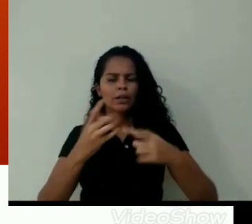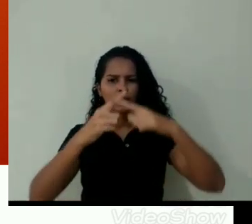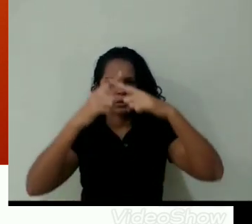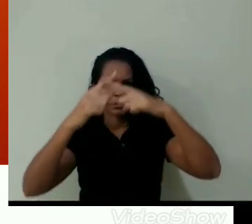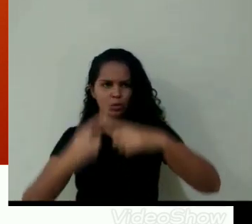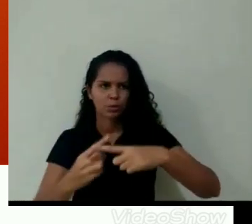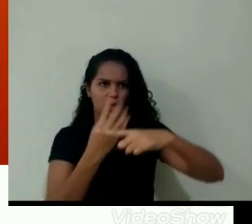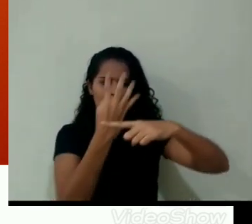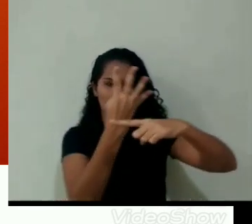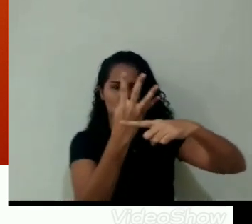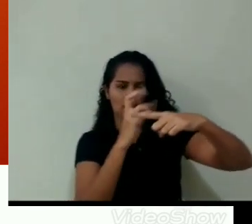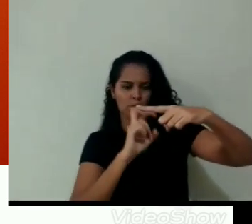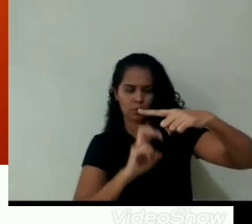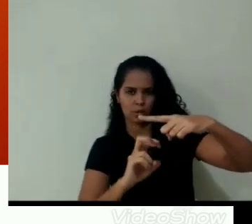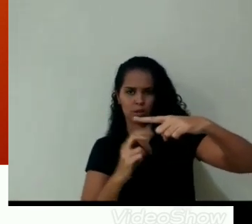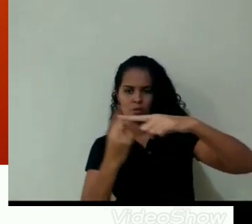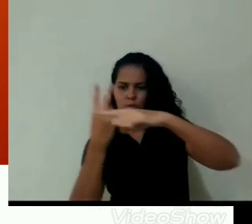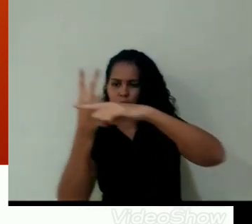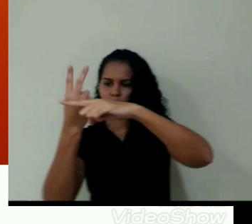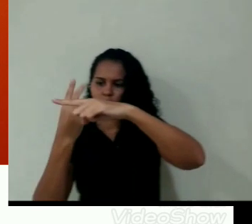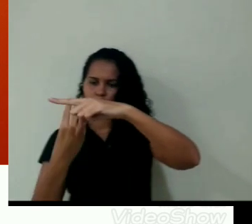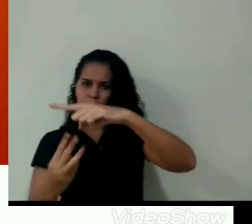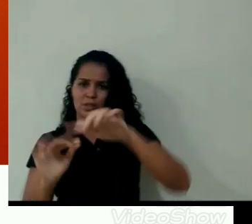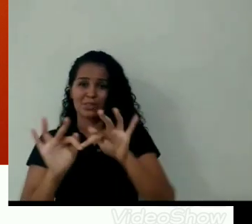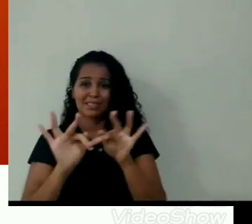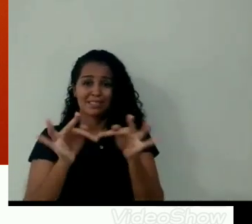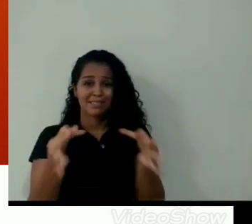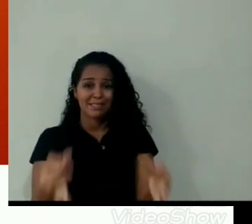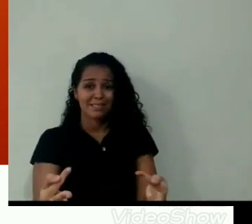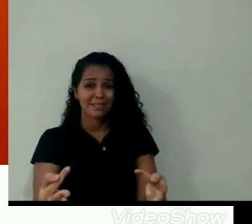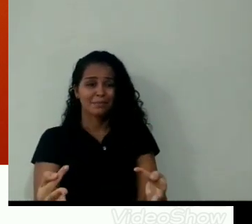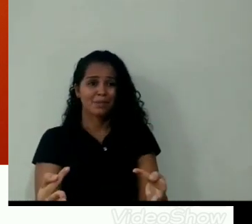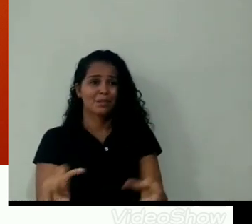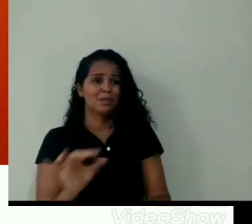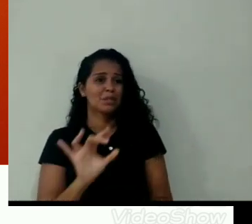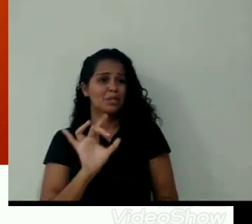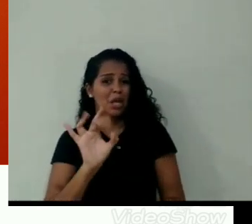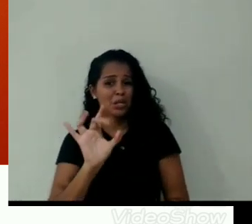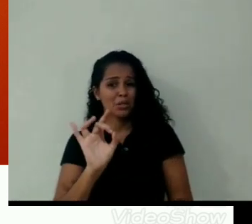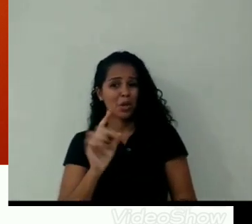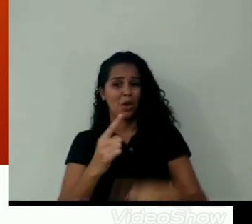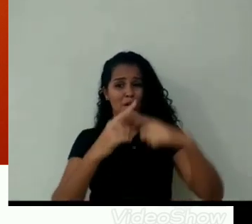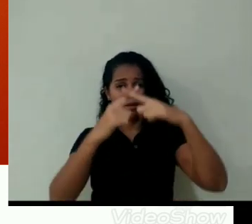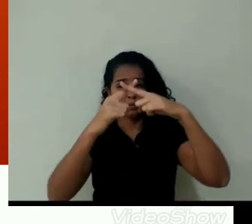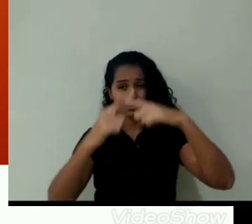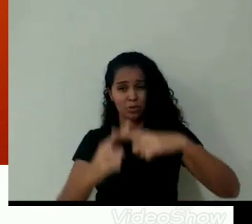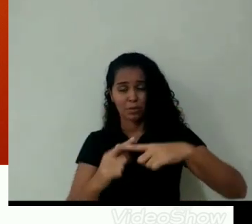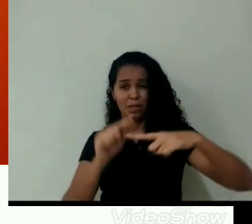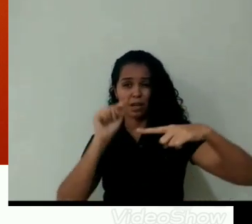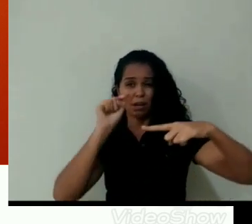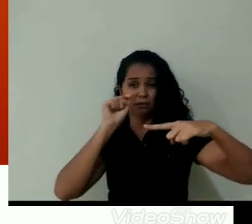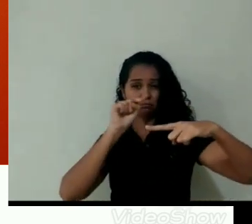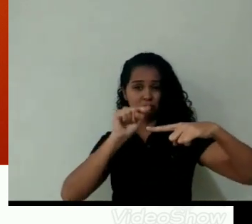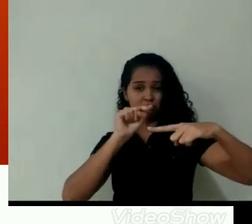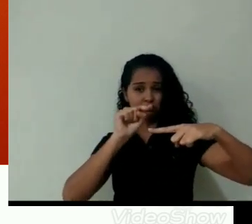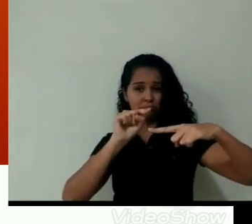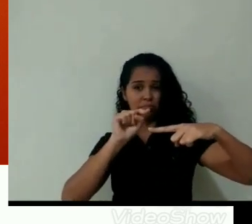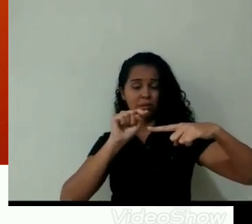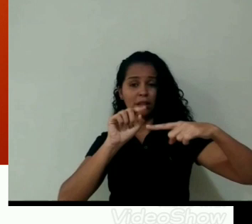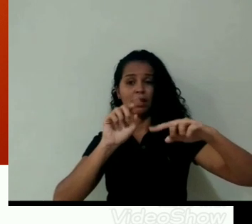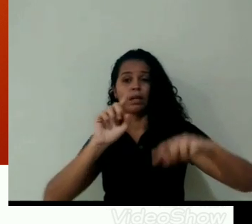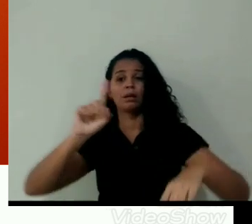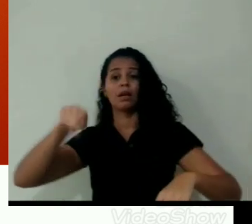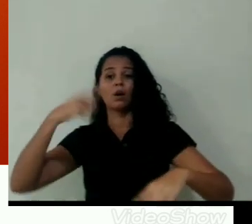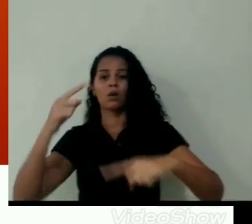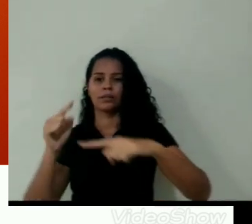multiplicar o numerador de uma pelo numerador da outra. Nesse caso, 4 vezes 2 vai dar 8. E depois multiplicar